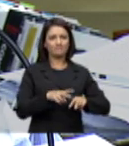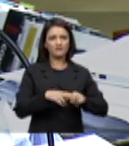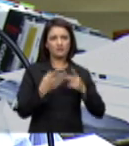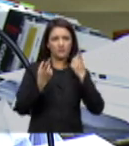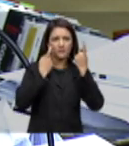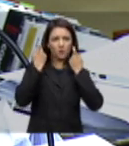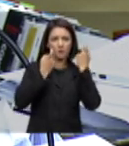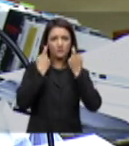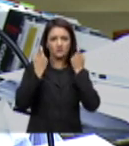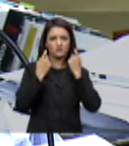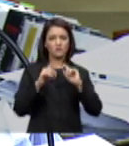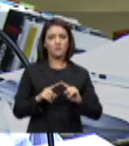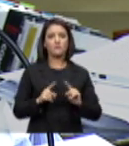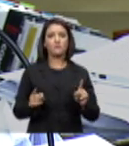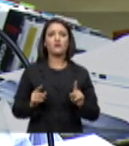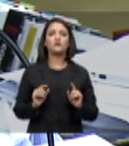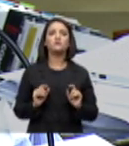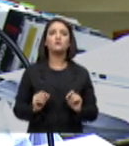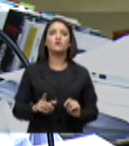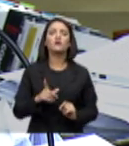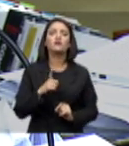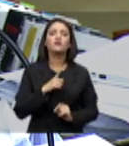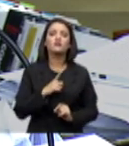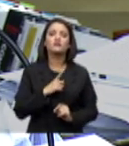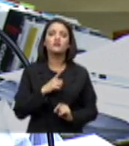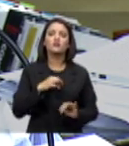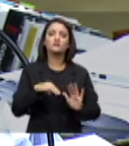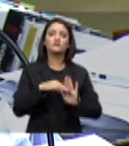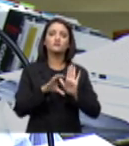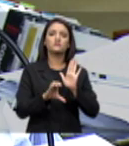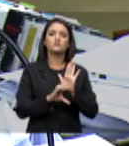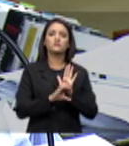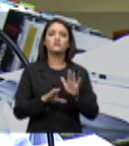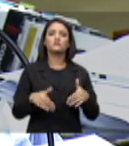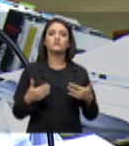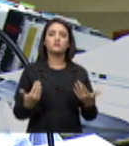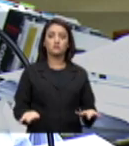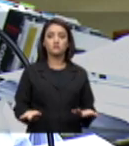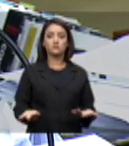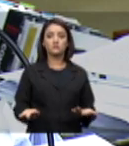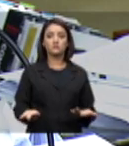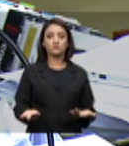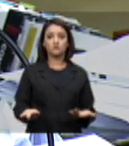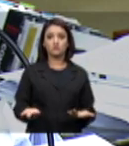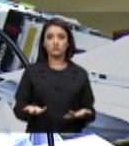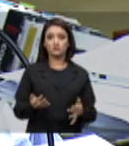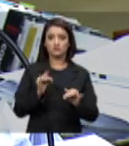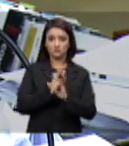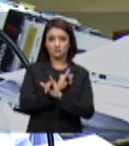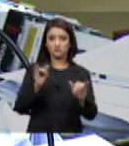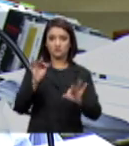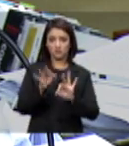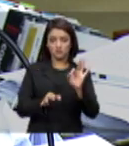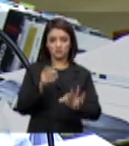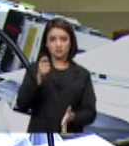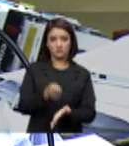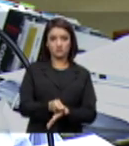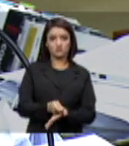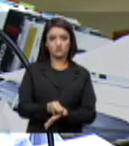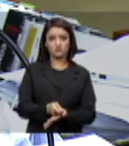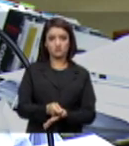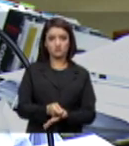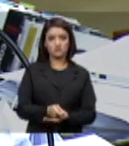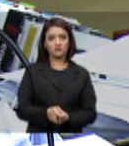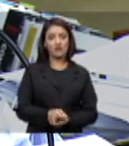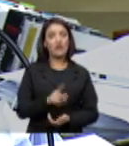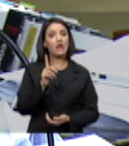o que há na medida cautelar ao conclamado juiz de execuções na verdade é uma acaba